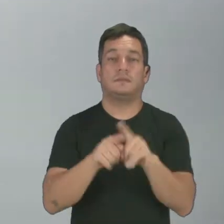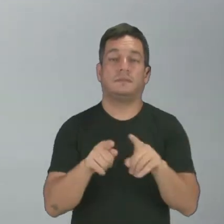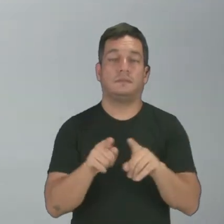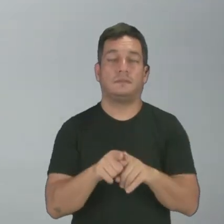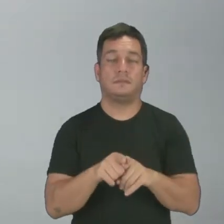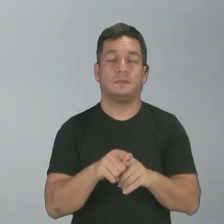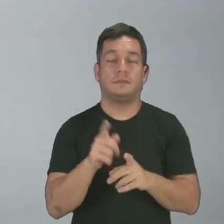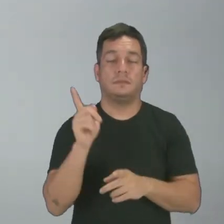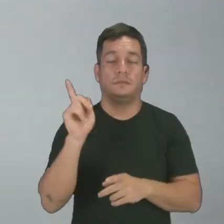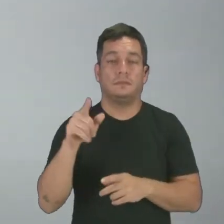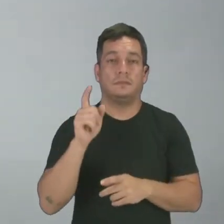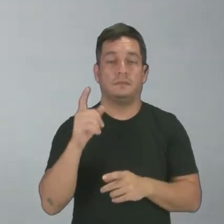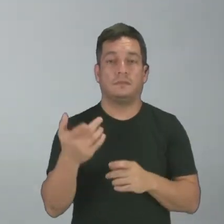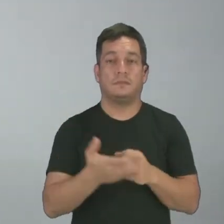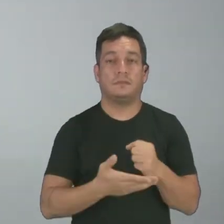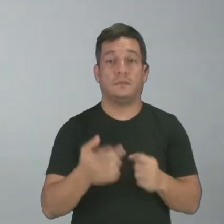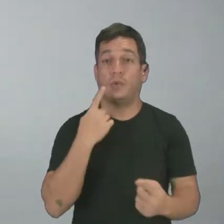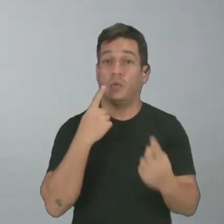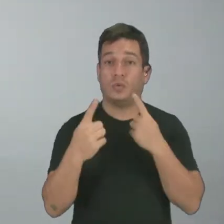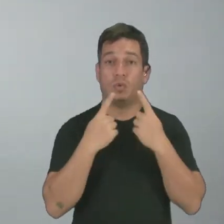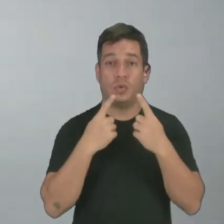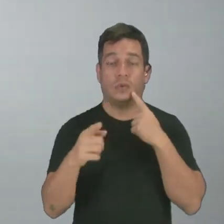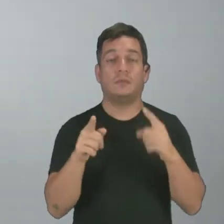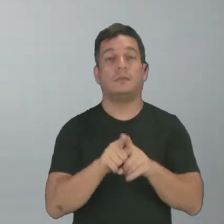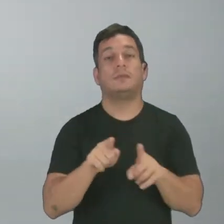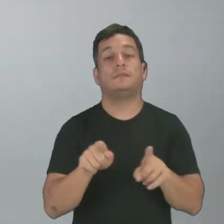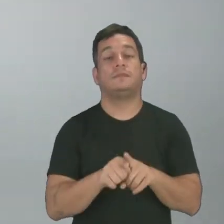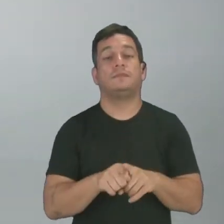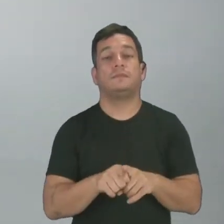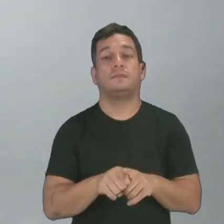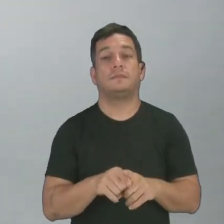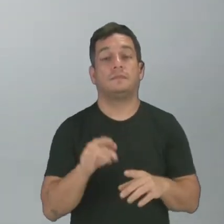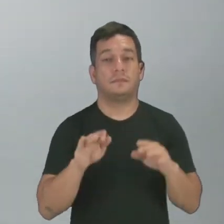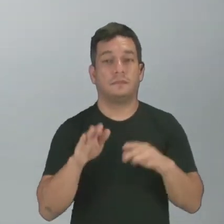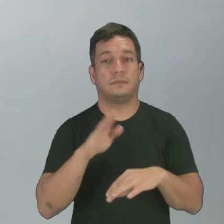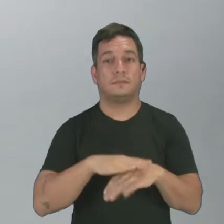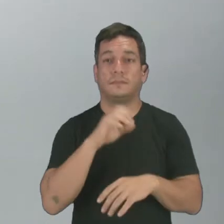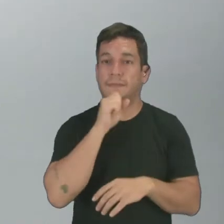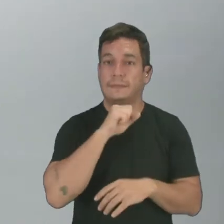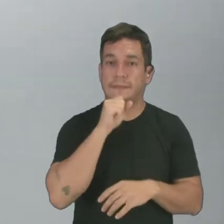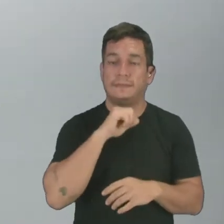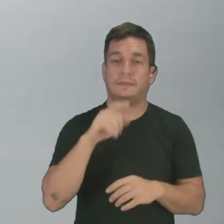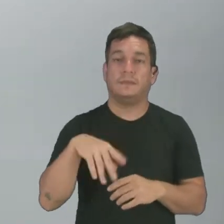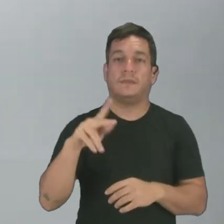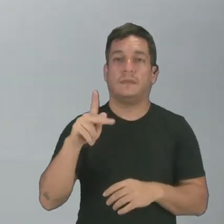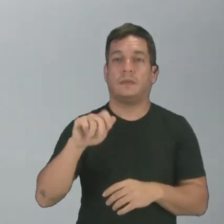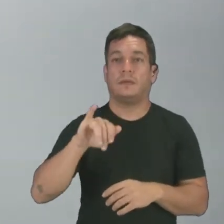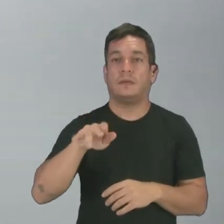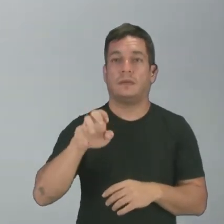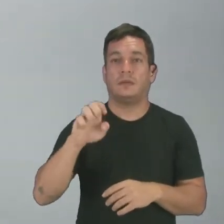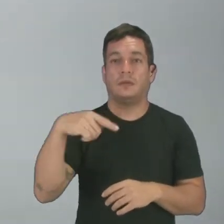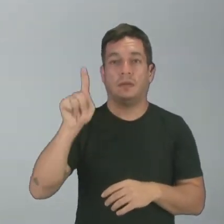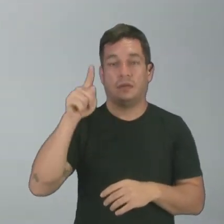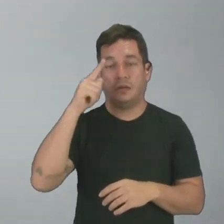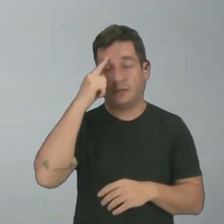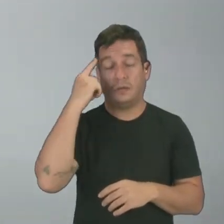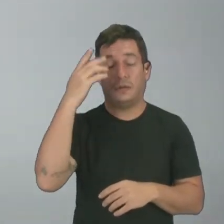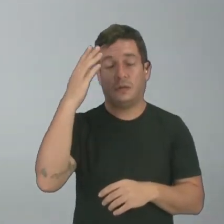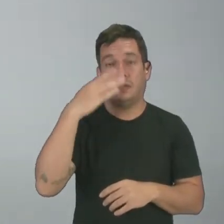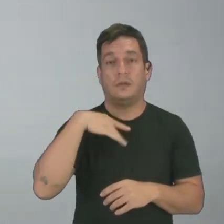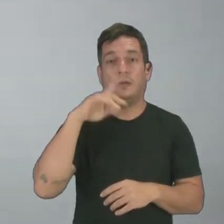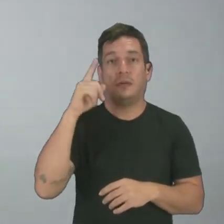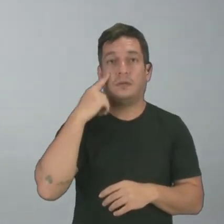místico e religioso a partir dos diálogos, né? Geralmente o mais velho, o pajé, se junta, ou nas